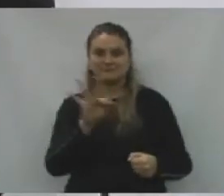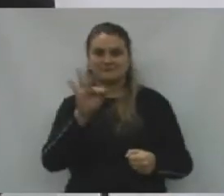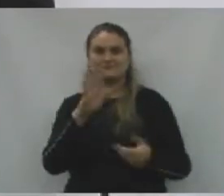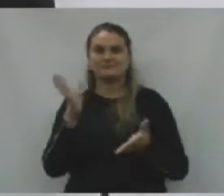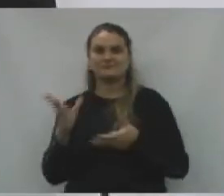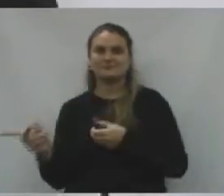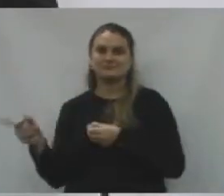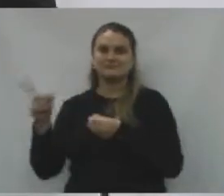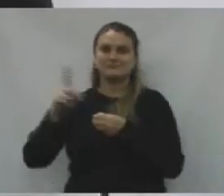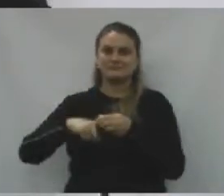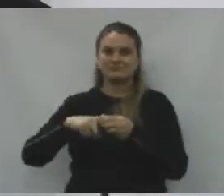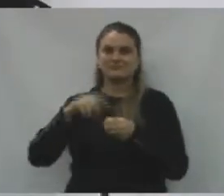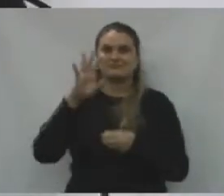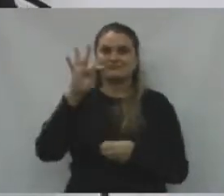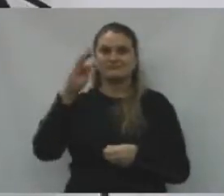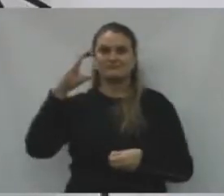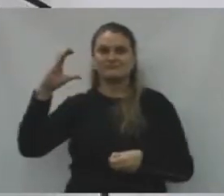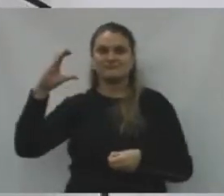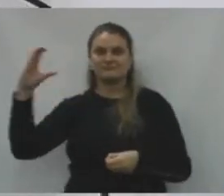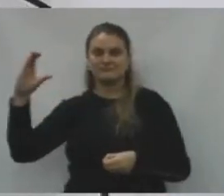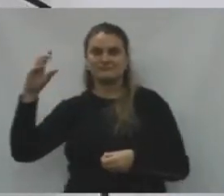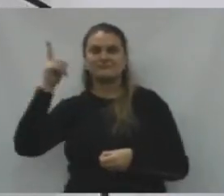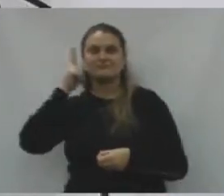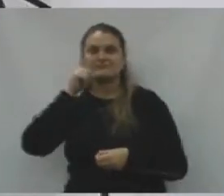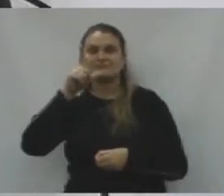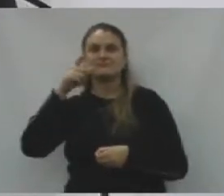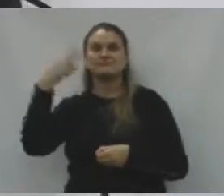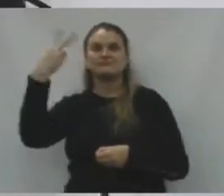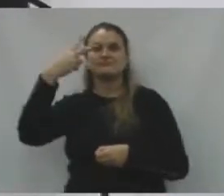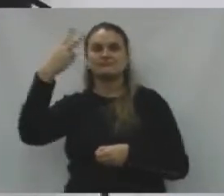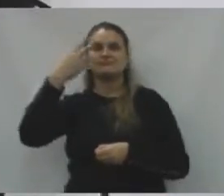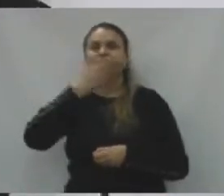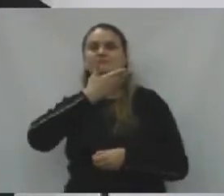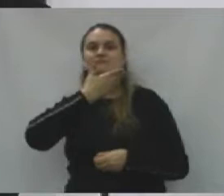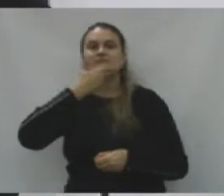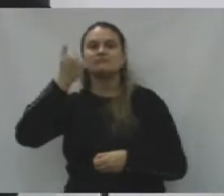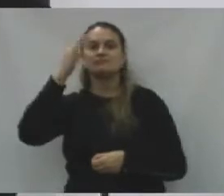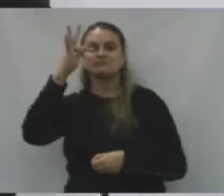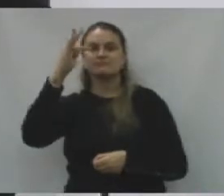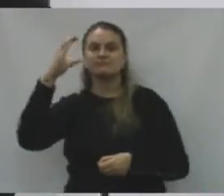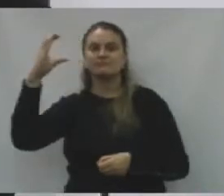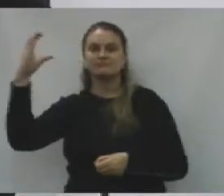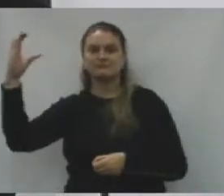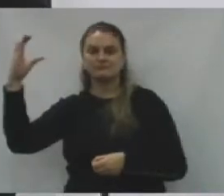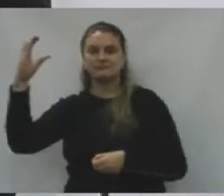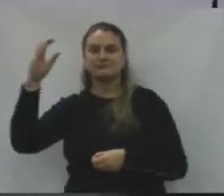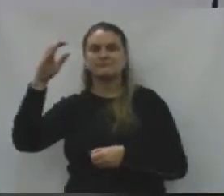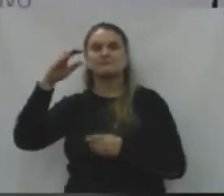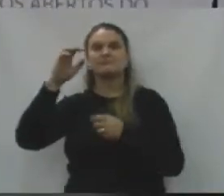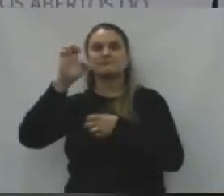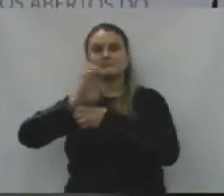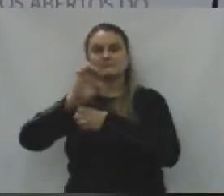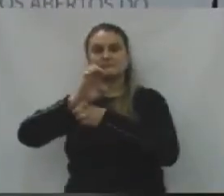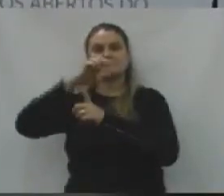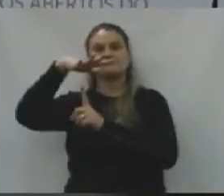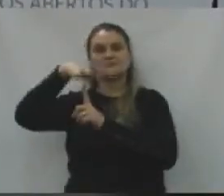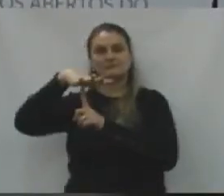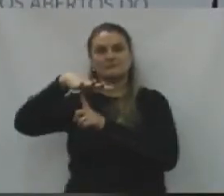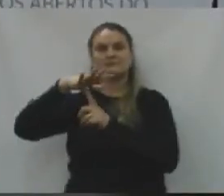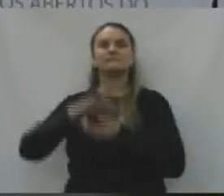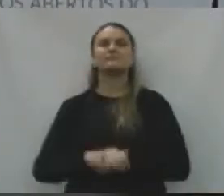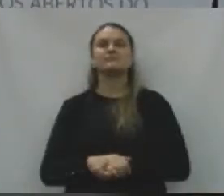nossa egressa, que teve o seu TCC escolhido como o segundo melhor do Paraná.